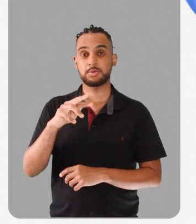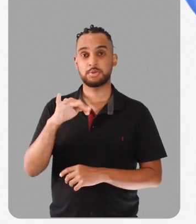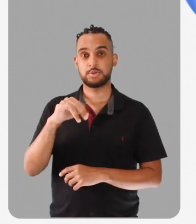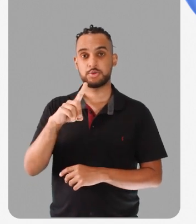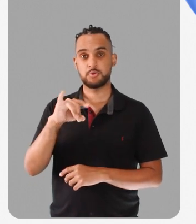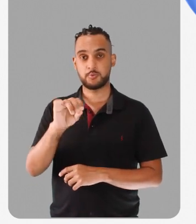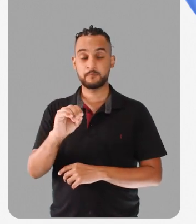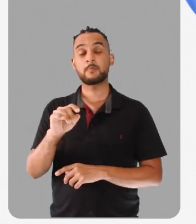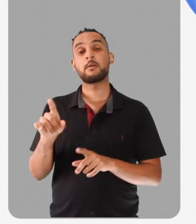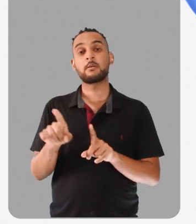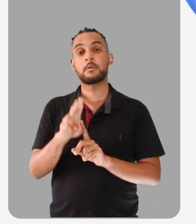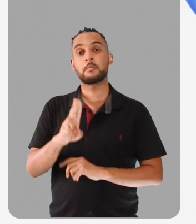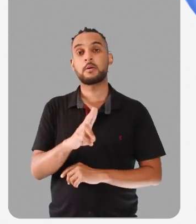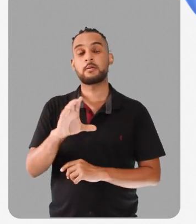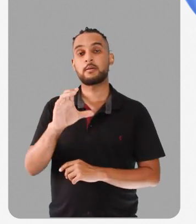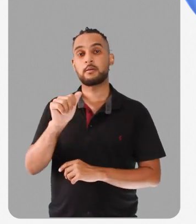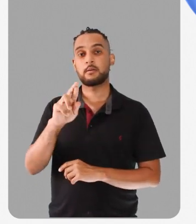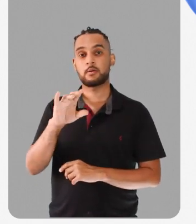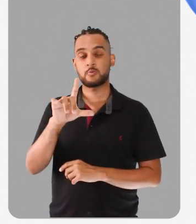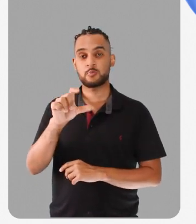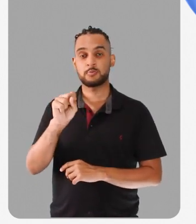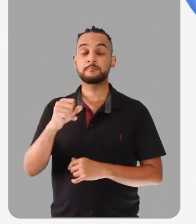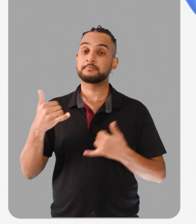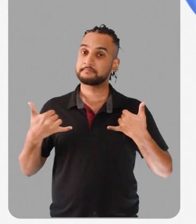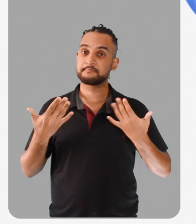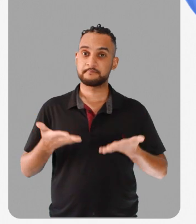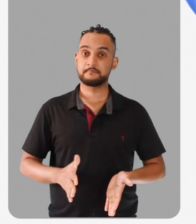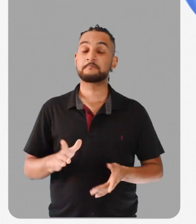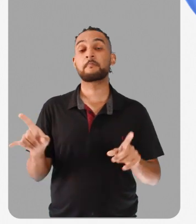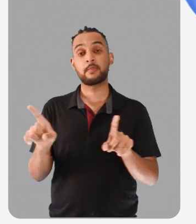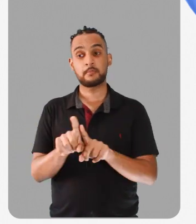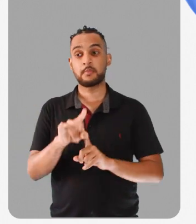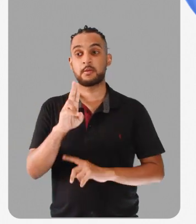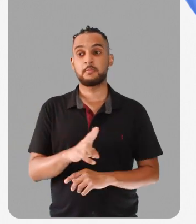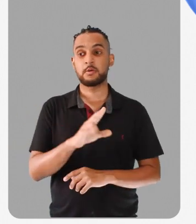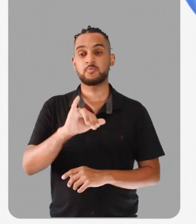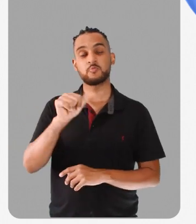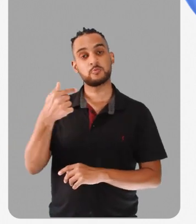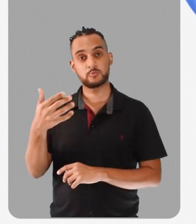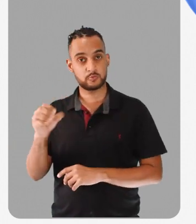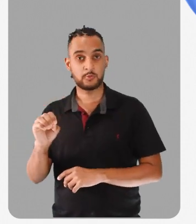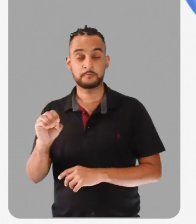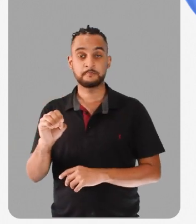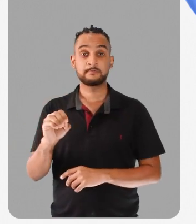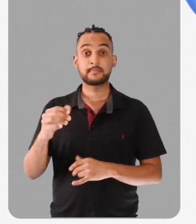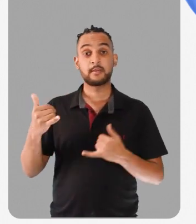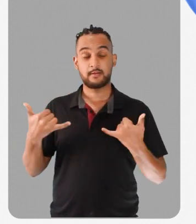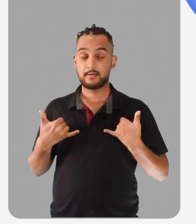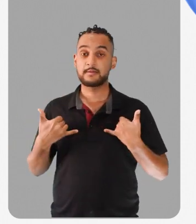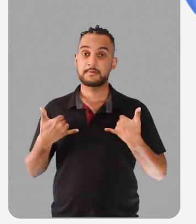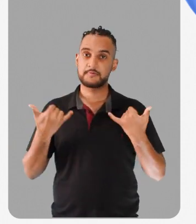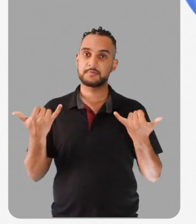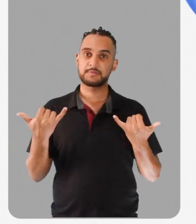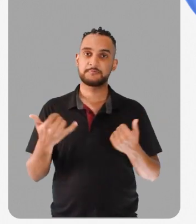de Andrade Carvalho e Carlos Eduardo Nascimento comemoram seu aniversário natalício. No mesmo dia, padre João Inácio